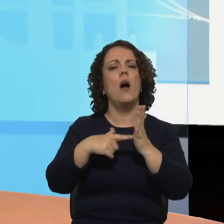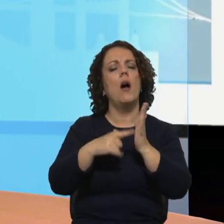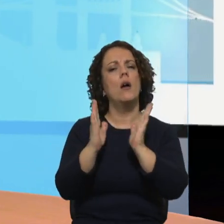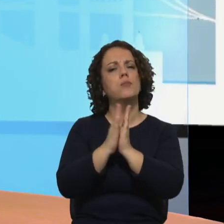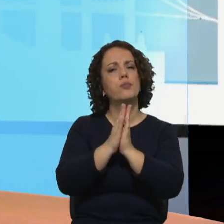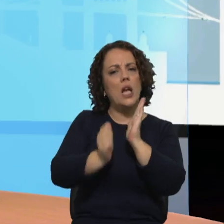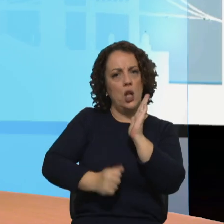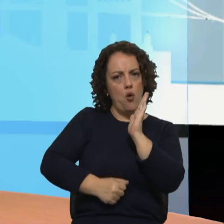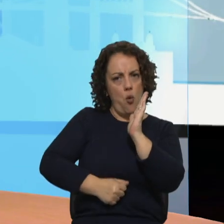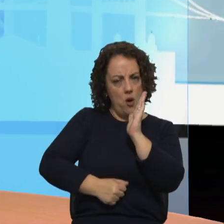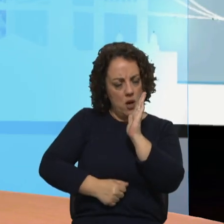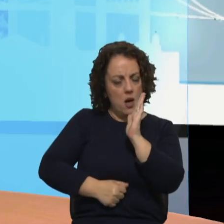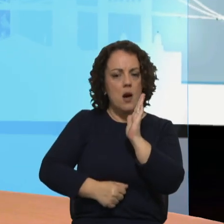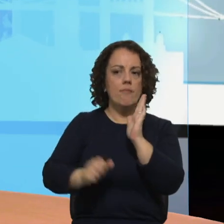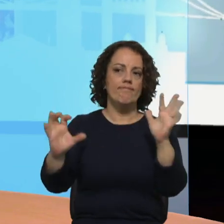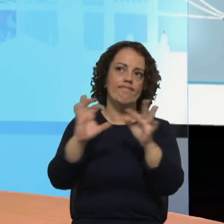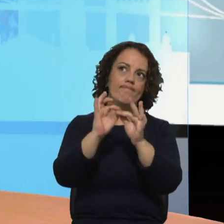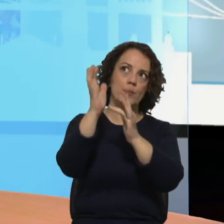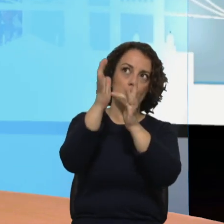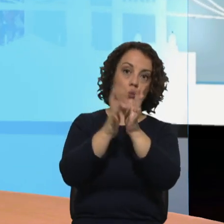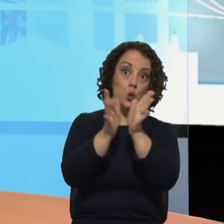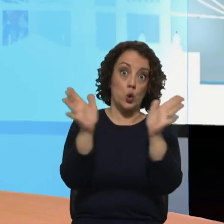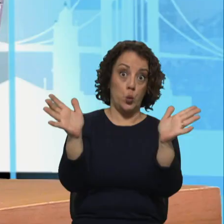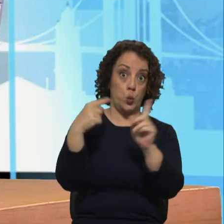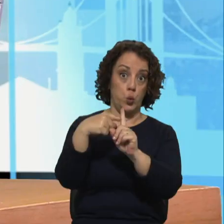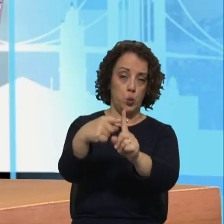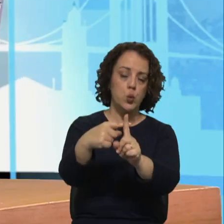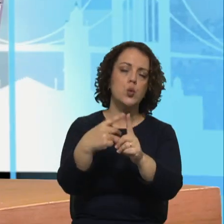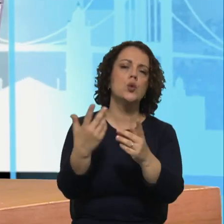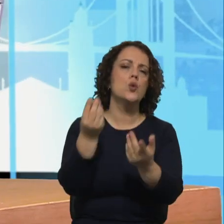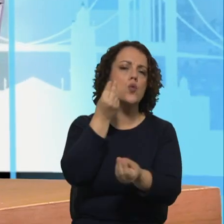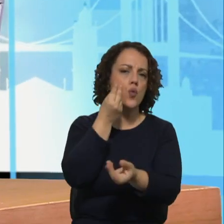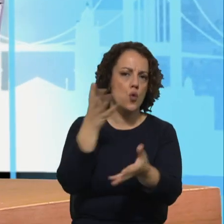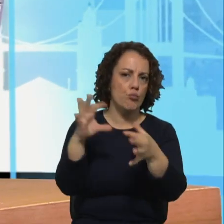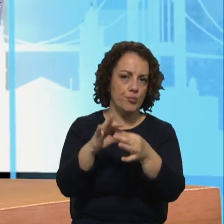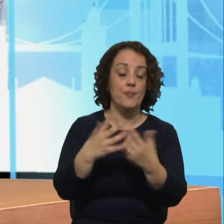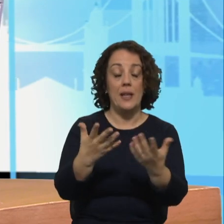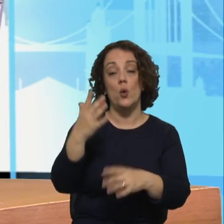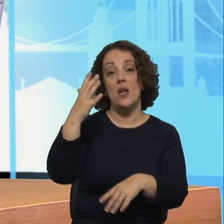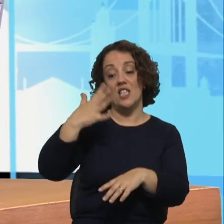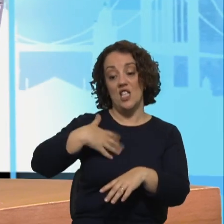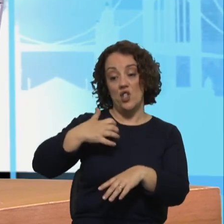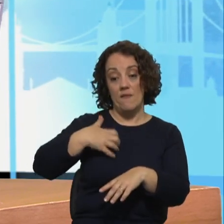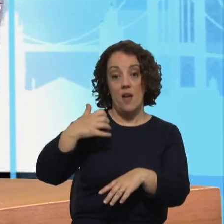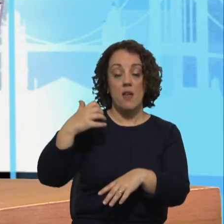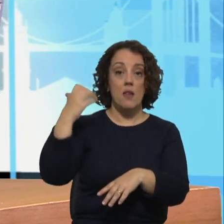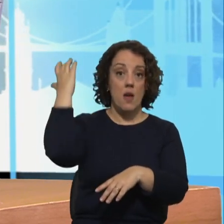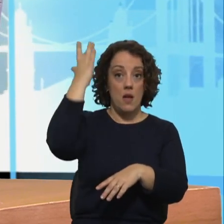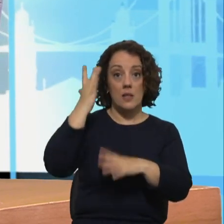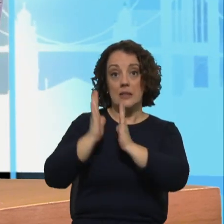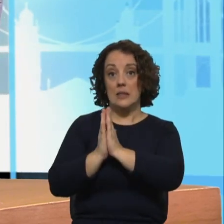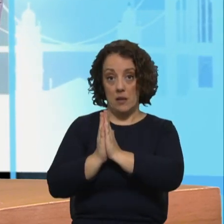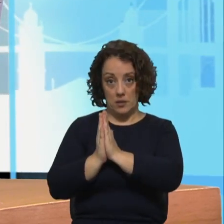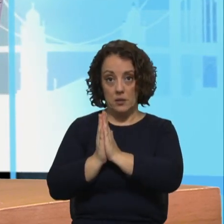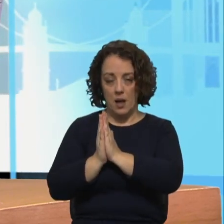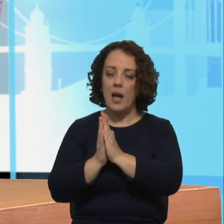católica em torno da cruz? Na Sexta-feira Santa, fazendo de novo coincidir cronologicamente com